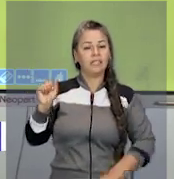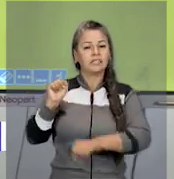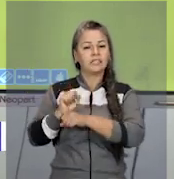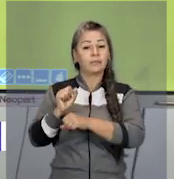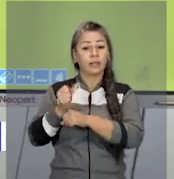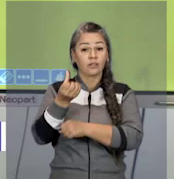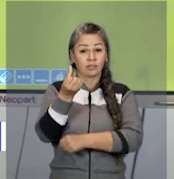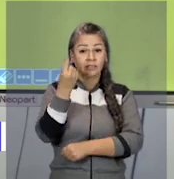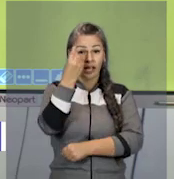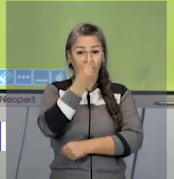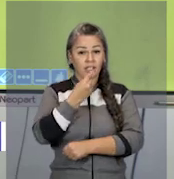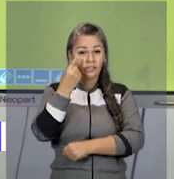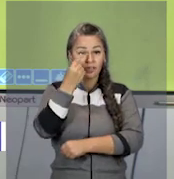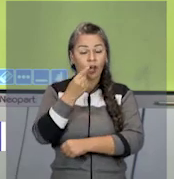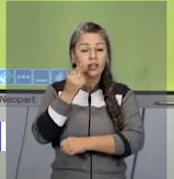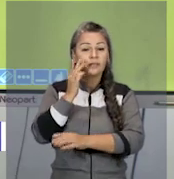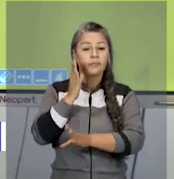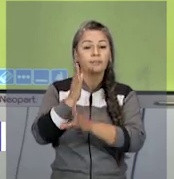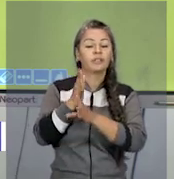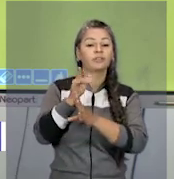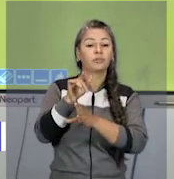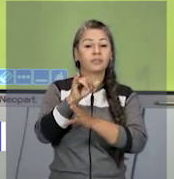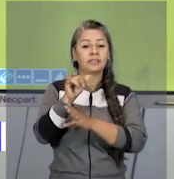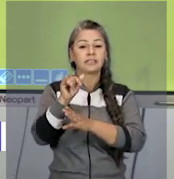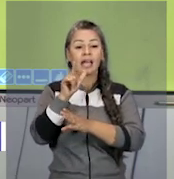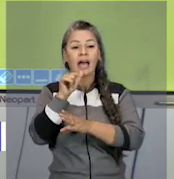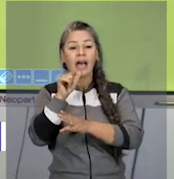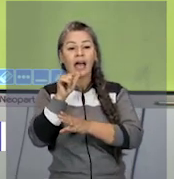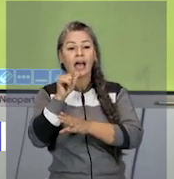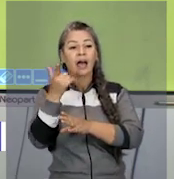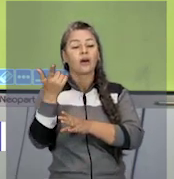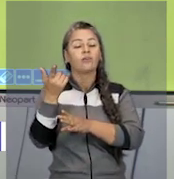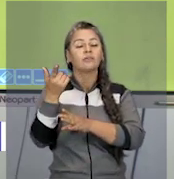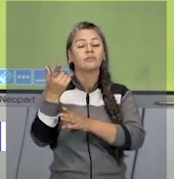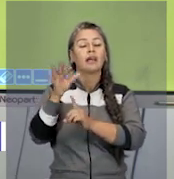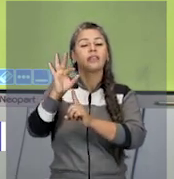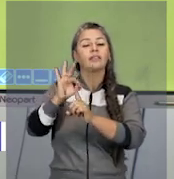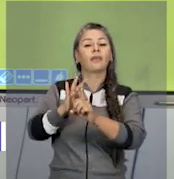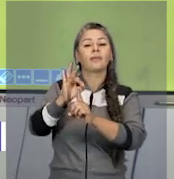Primeiro passo, determinar a temperatura do equilíbrio